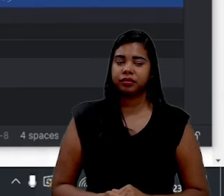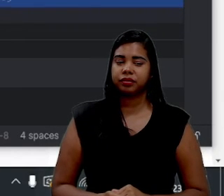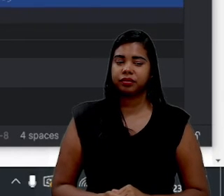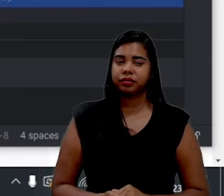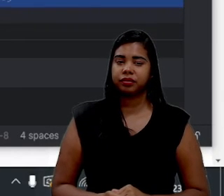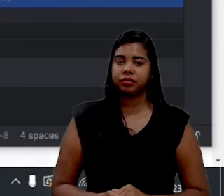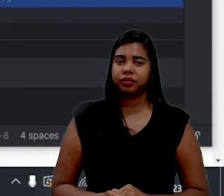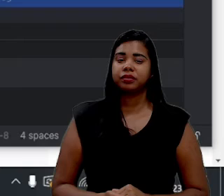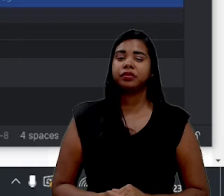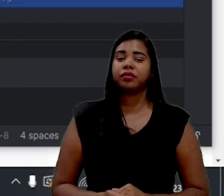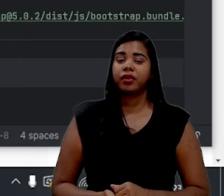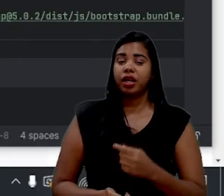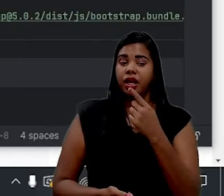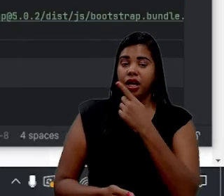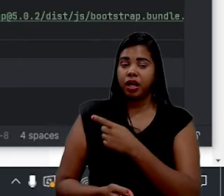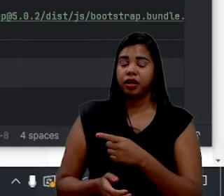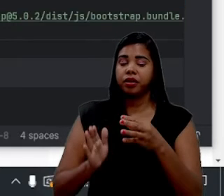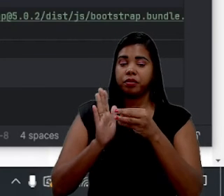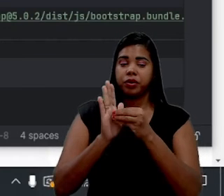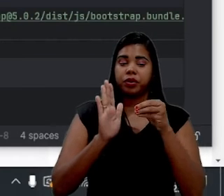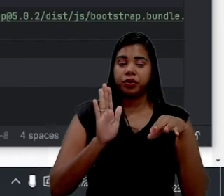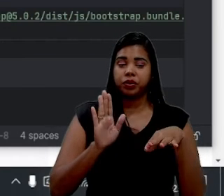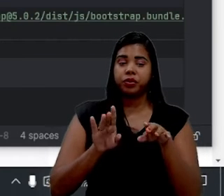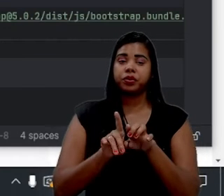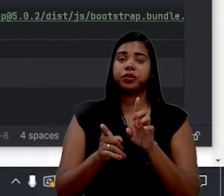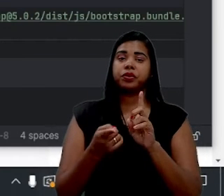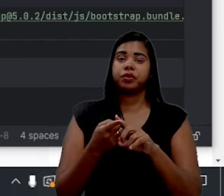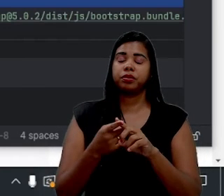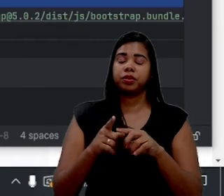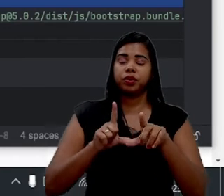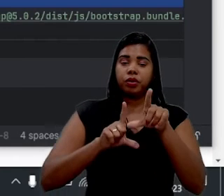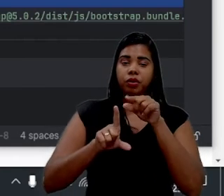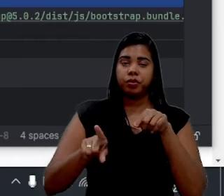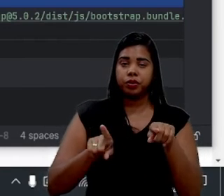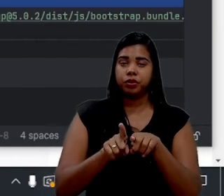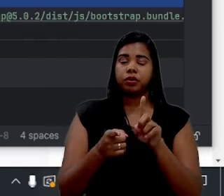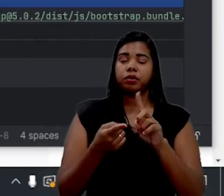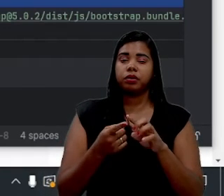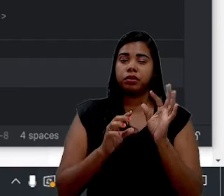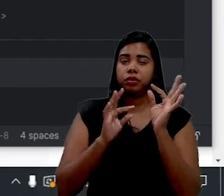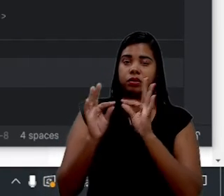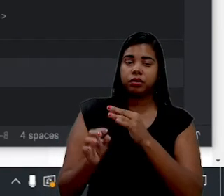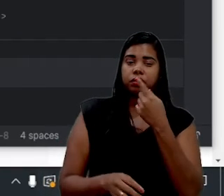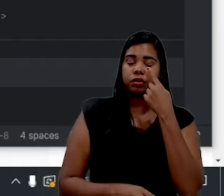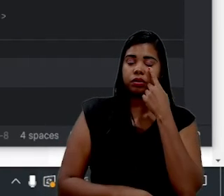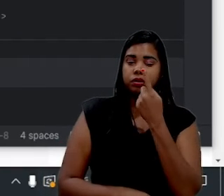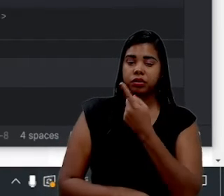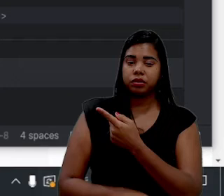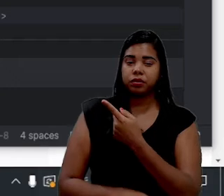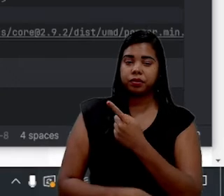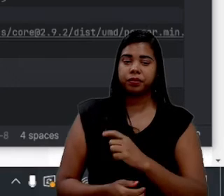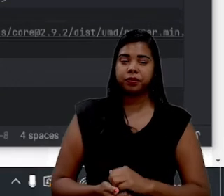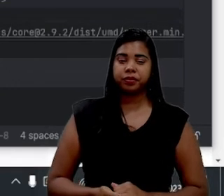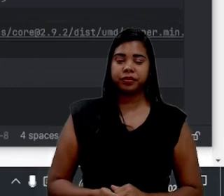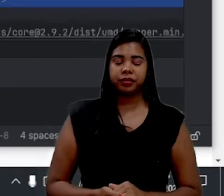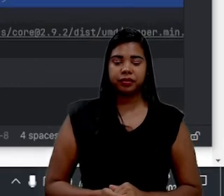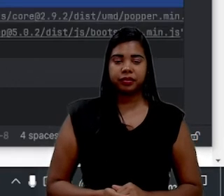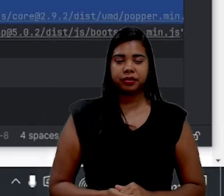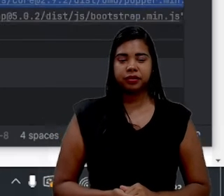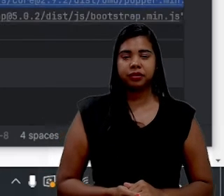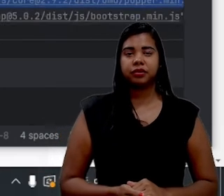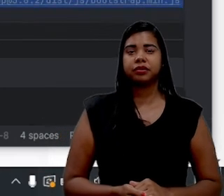Pronto. Essa parte aqui a gente pode excluir, é opcional, tá? Essa parte aqui é de estilização, né, do